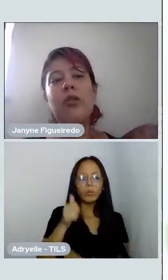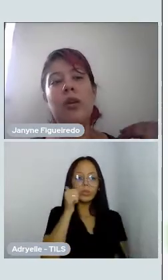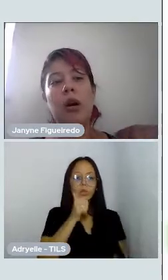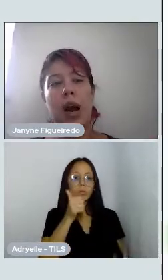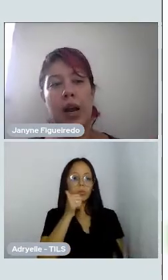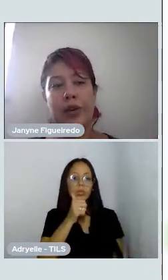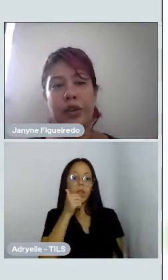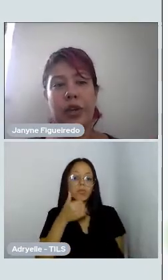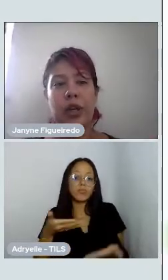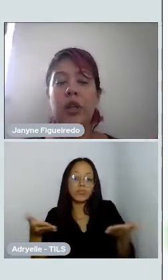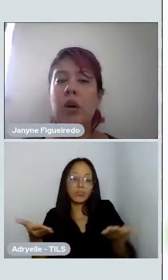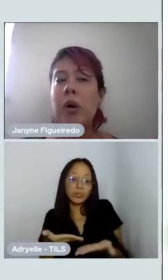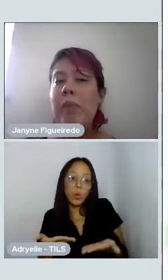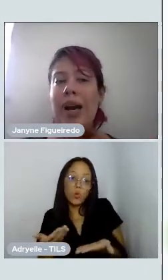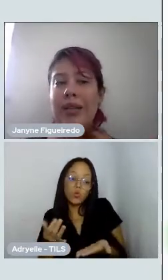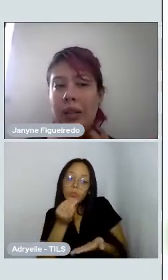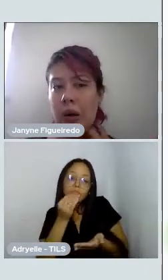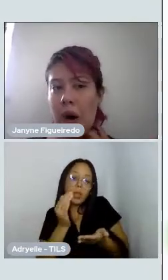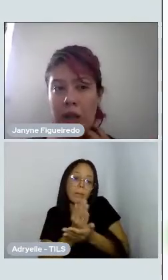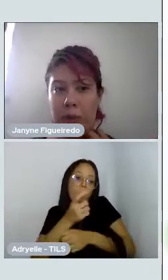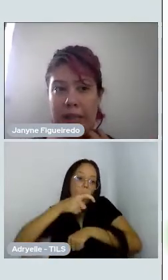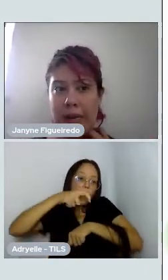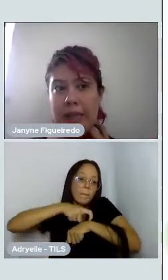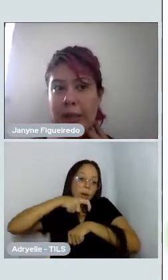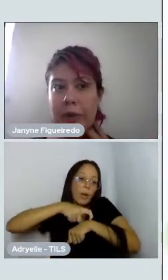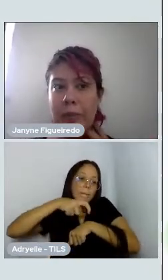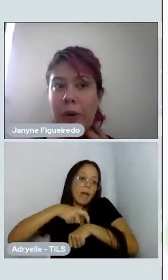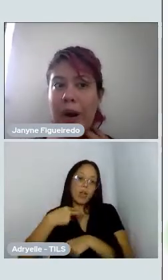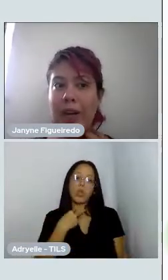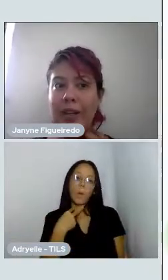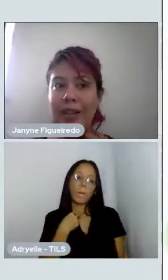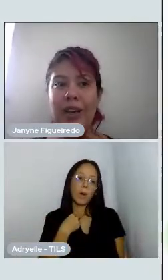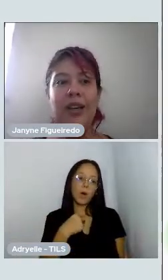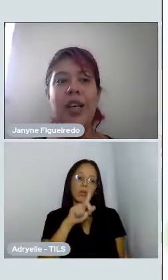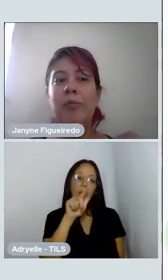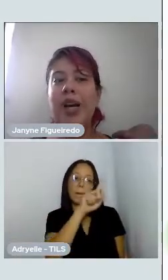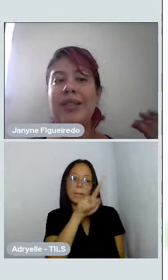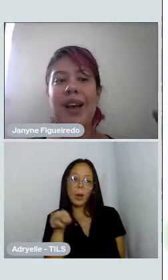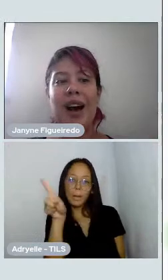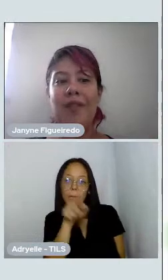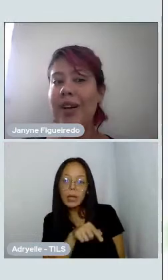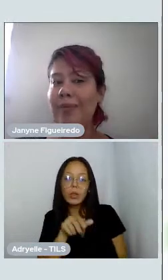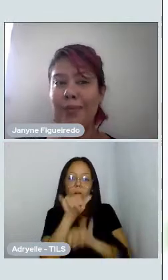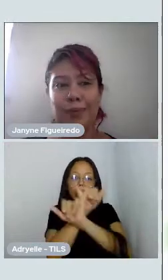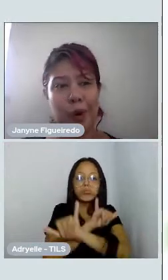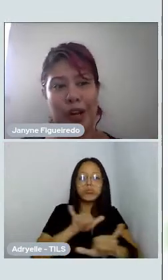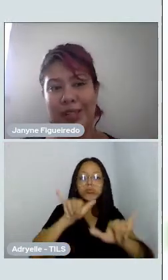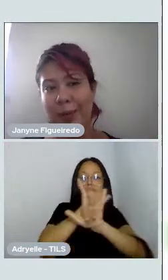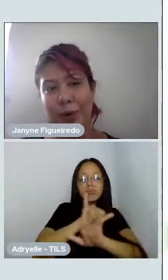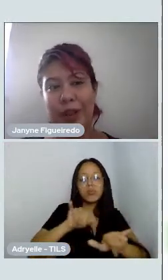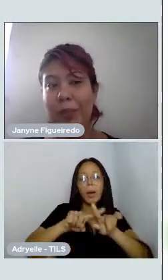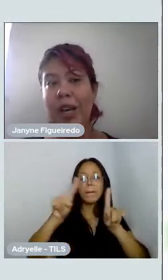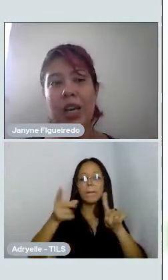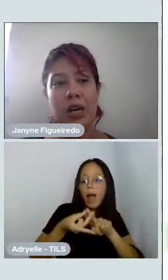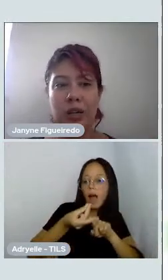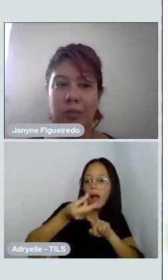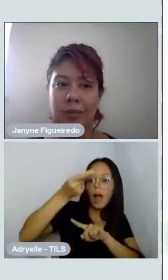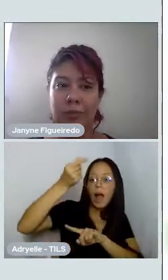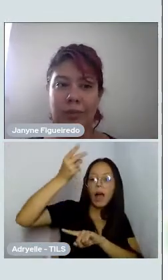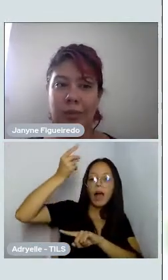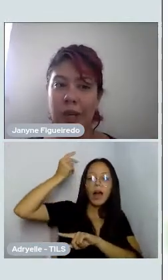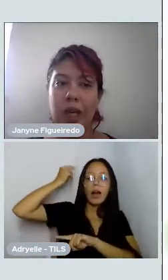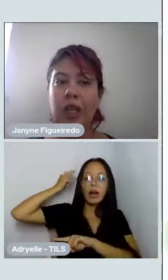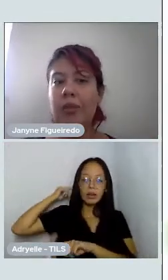em certos horários, não é mais adequado passar esse tipo de propaganda que passava, por exemplo, de